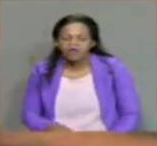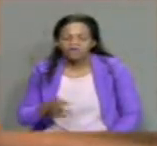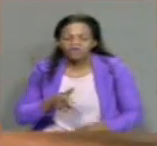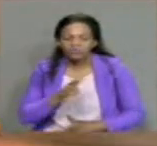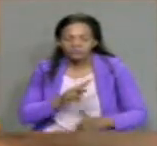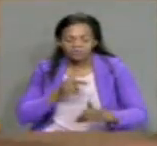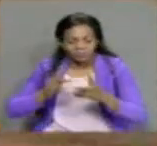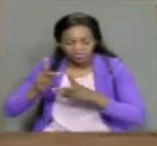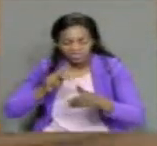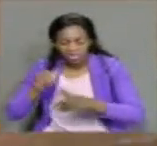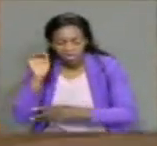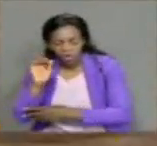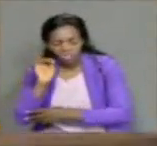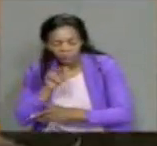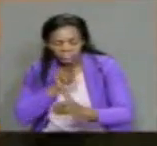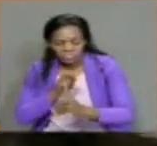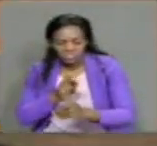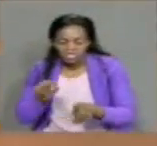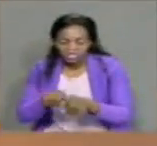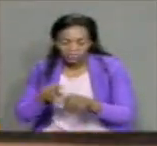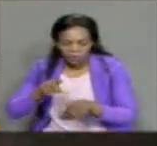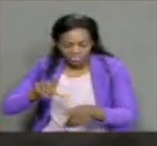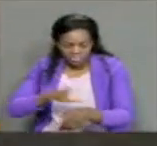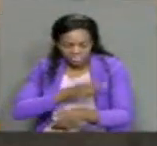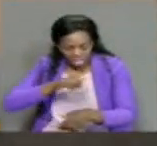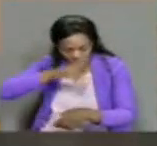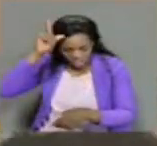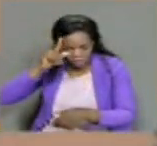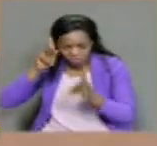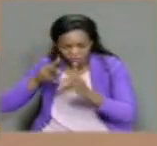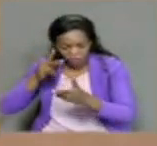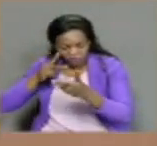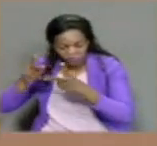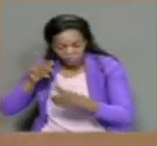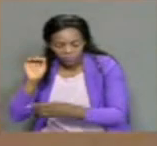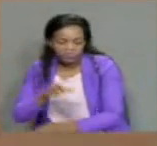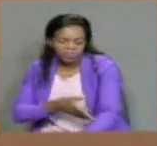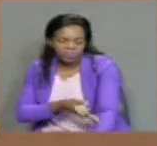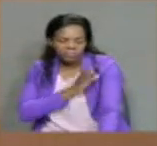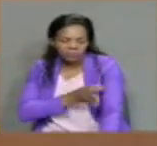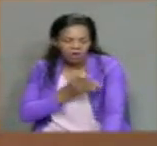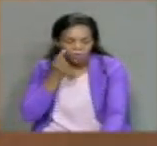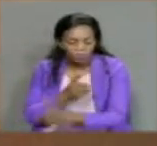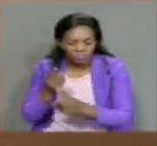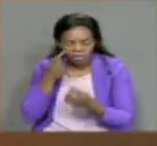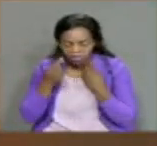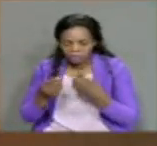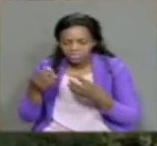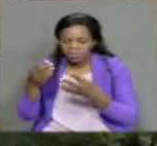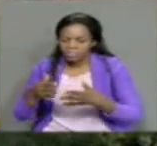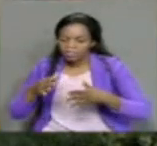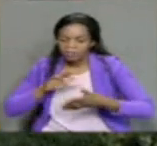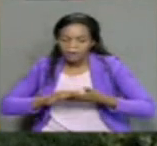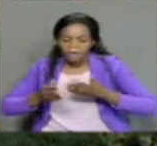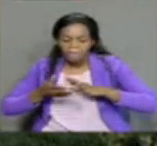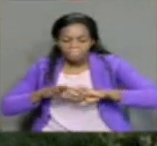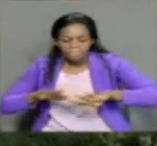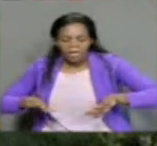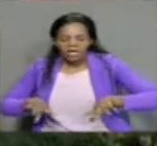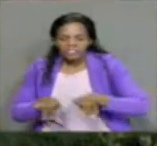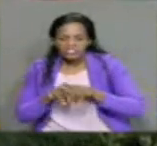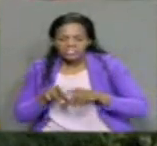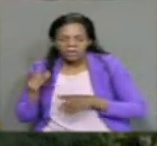às províncias circunvizinhas e da capital do país, os turistas aproveitaram a suavidade do clima, a beleza natural e a